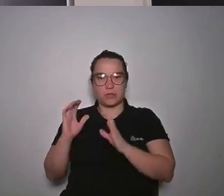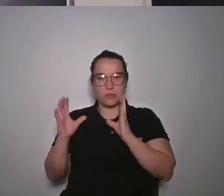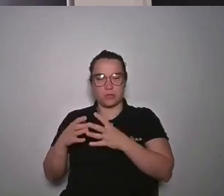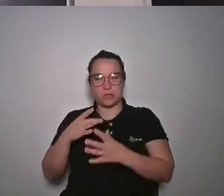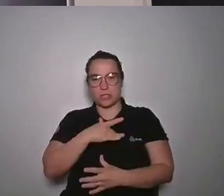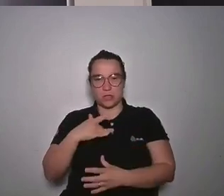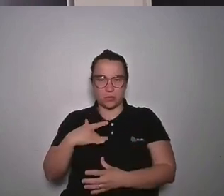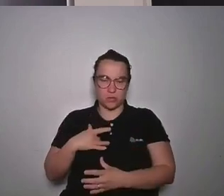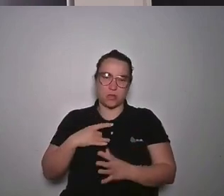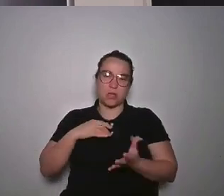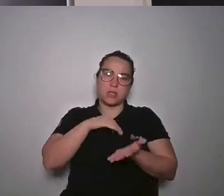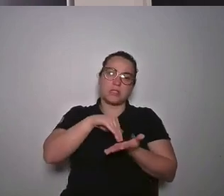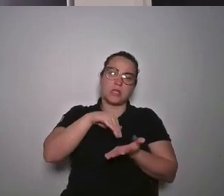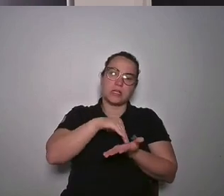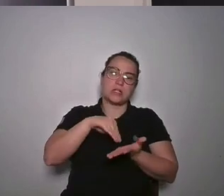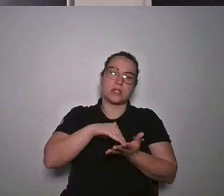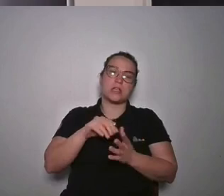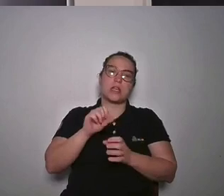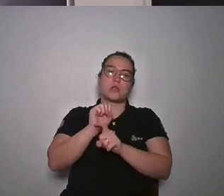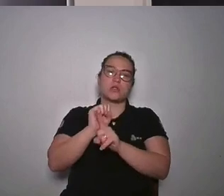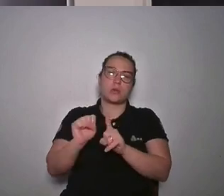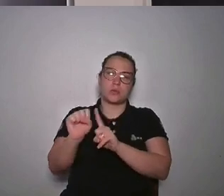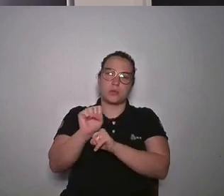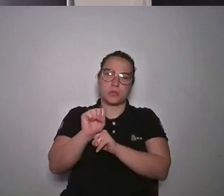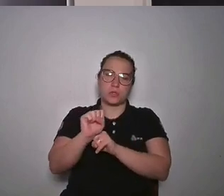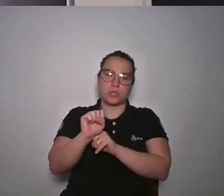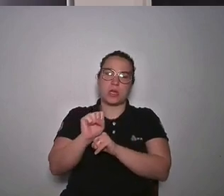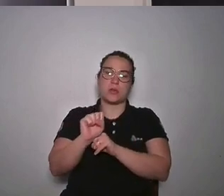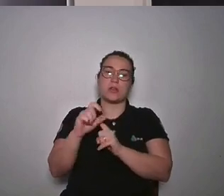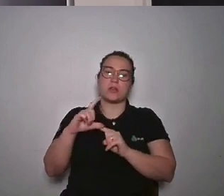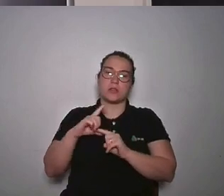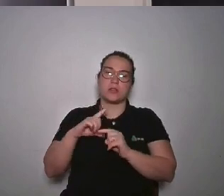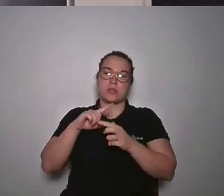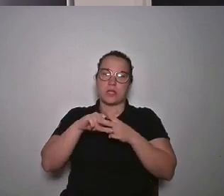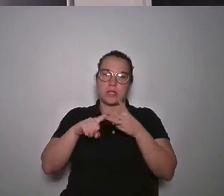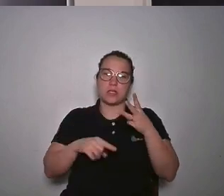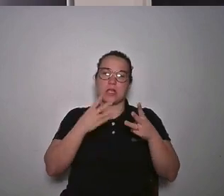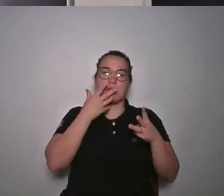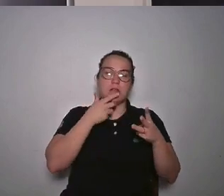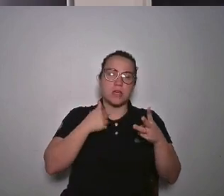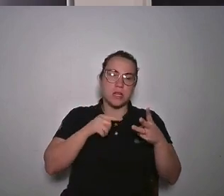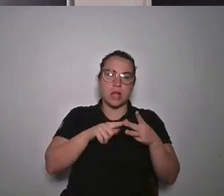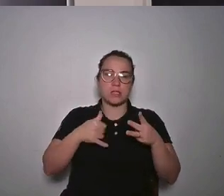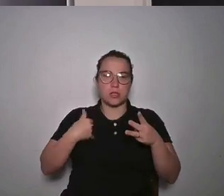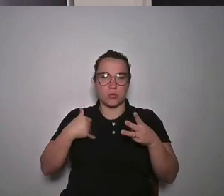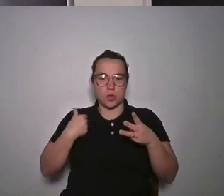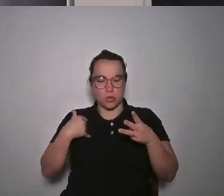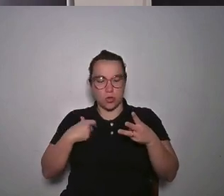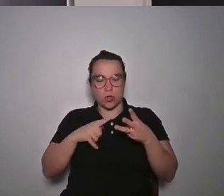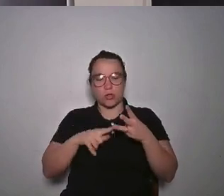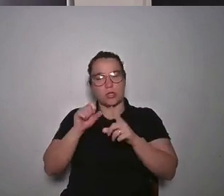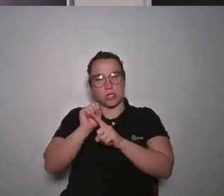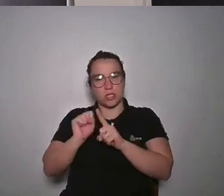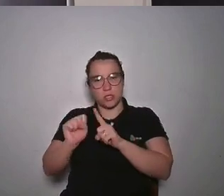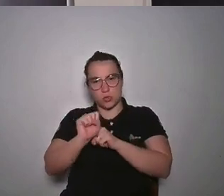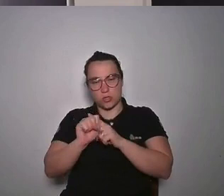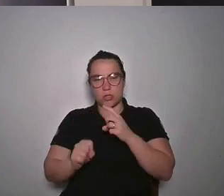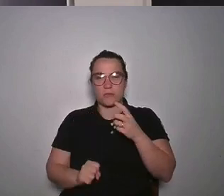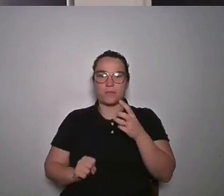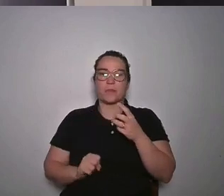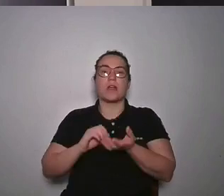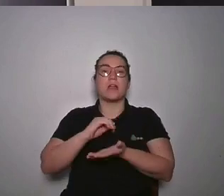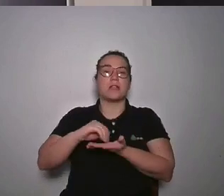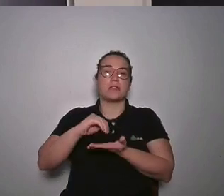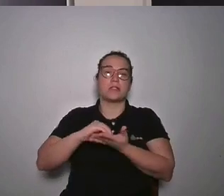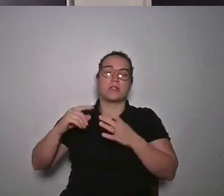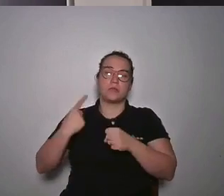Secretaria Municipal de Assistência Social, tem 3 fundos, da criança e adolescente, do idoso e da assistência social, e a Secretaria